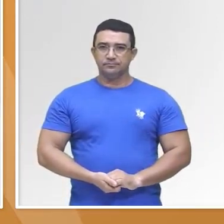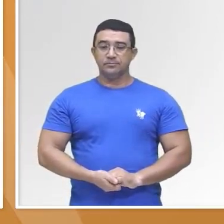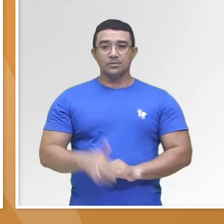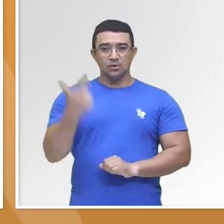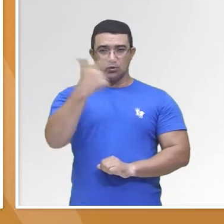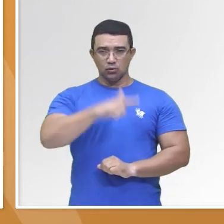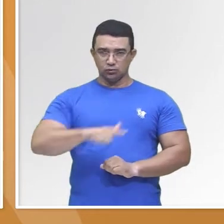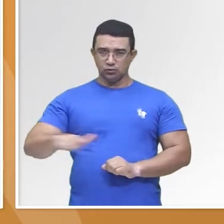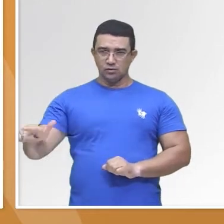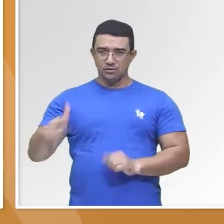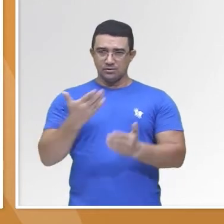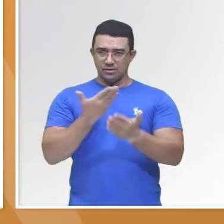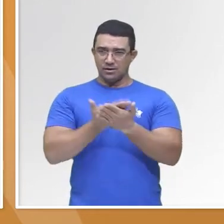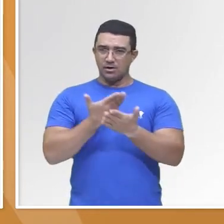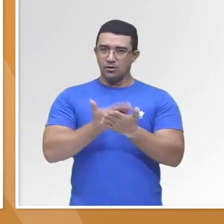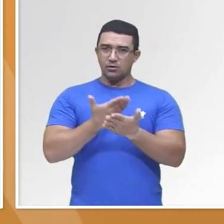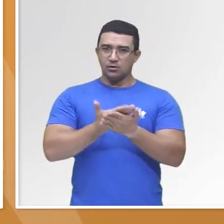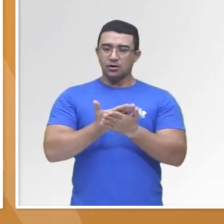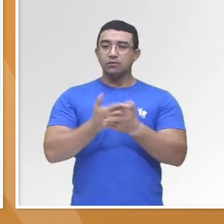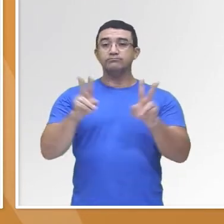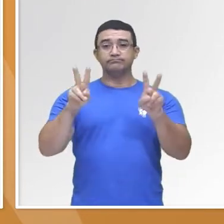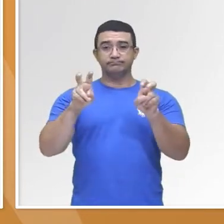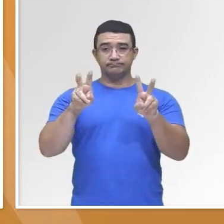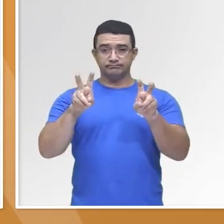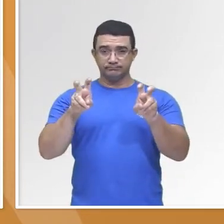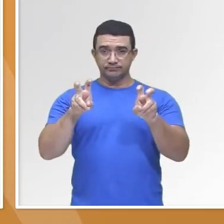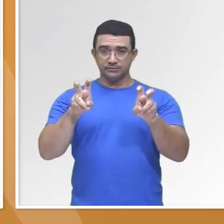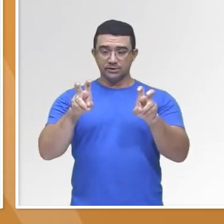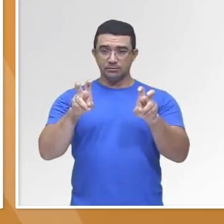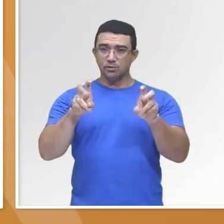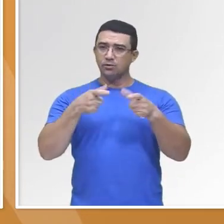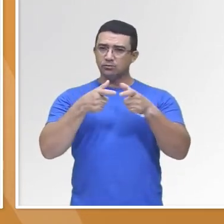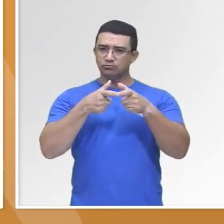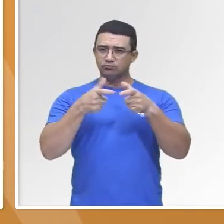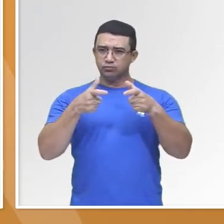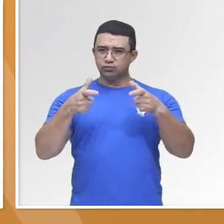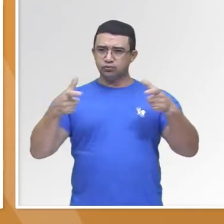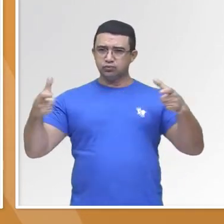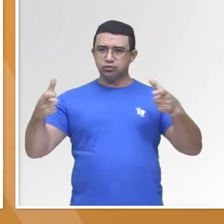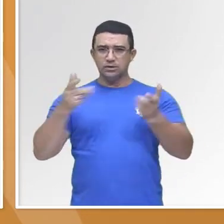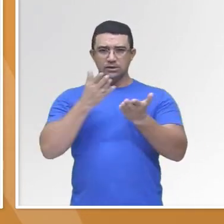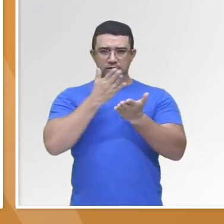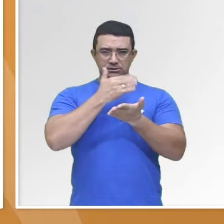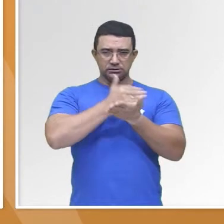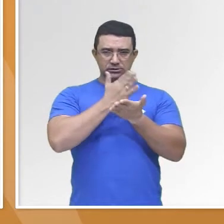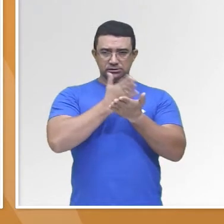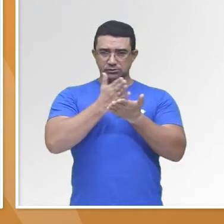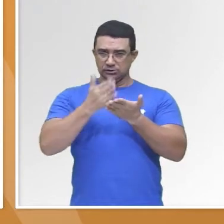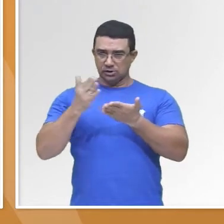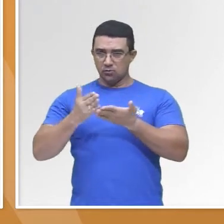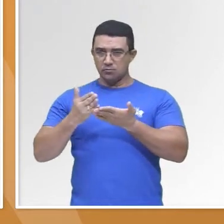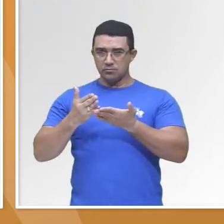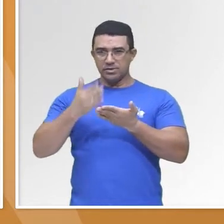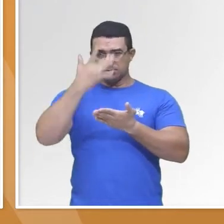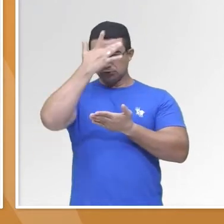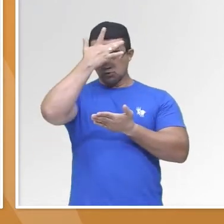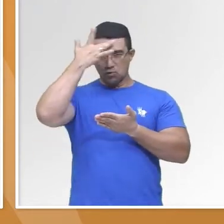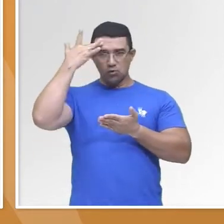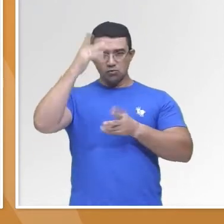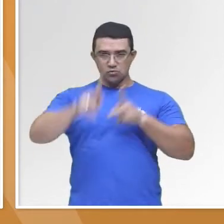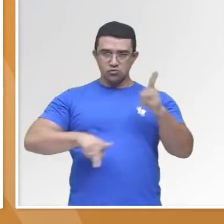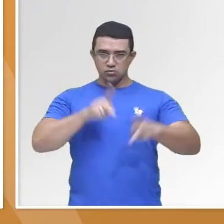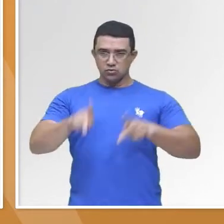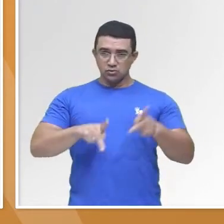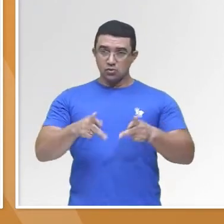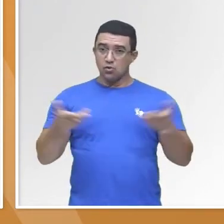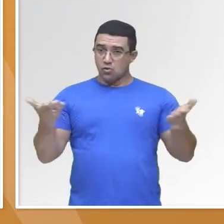Continuando, a nossa aula a respeito do crescimento da distribuição da população, que é o que nós vamos